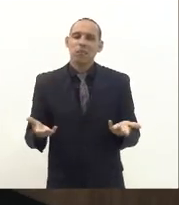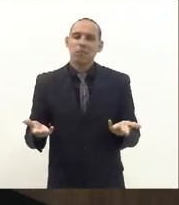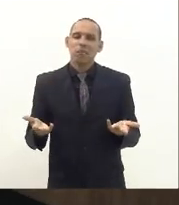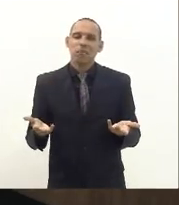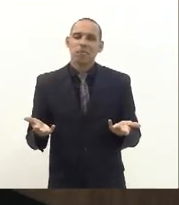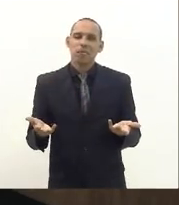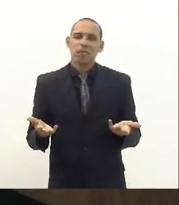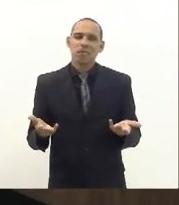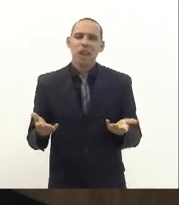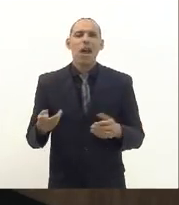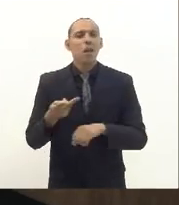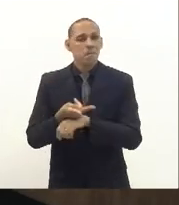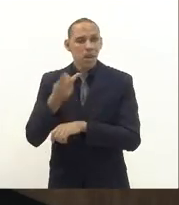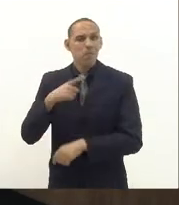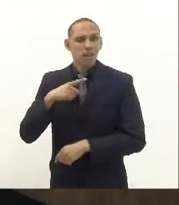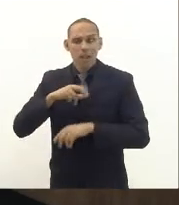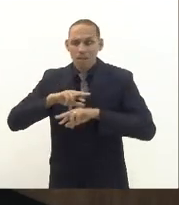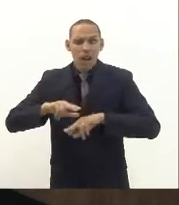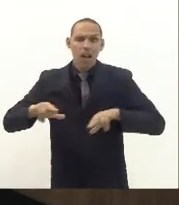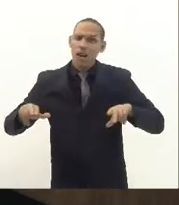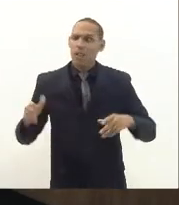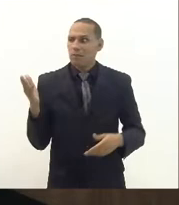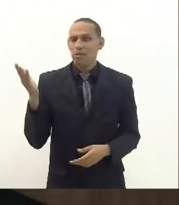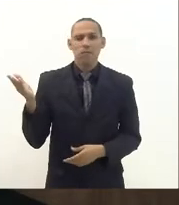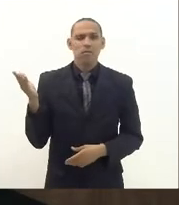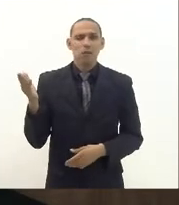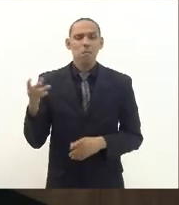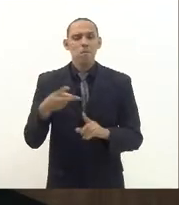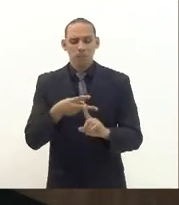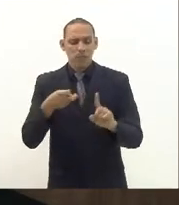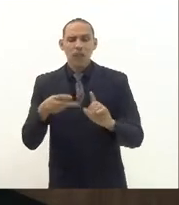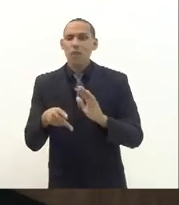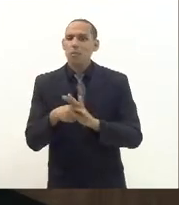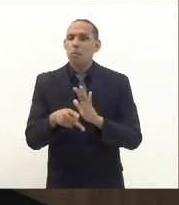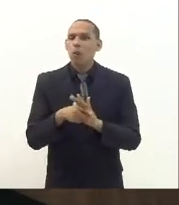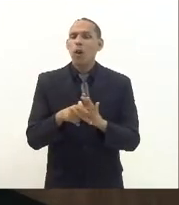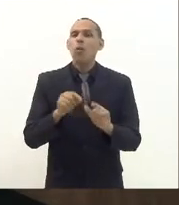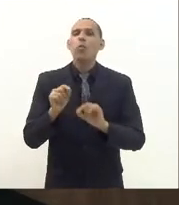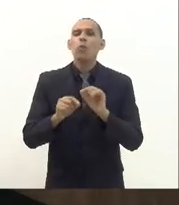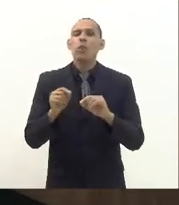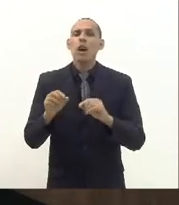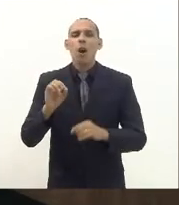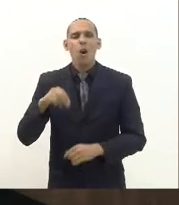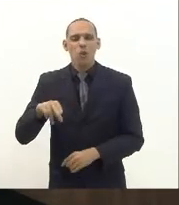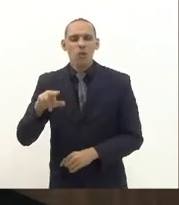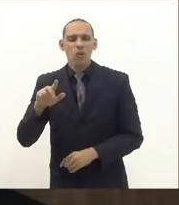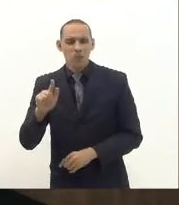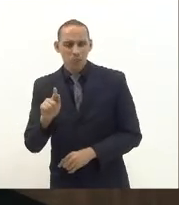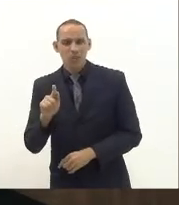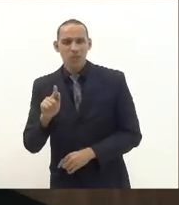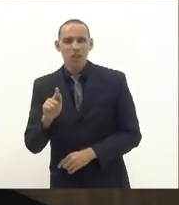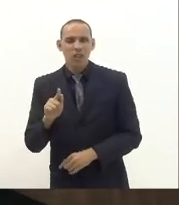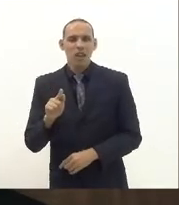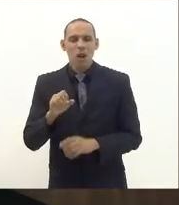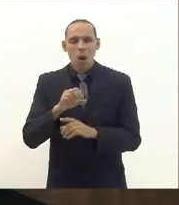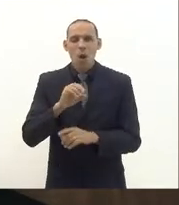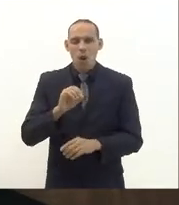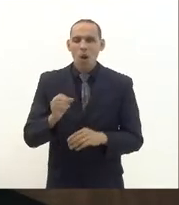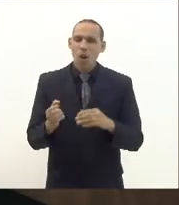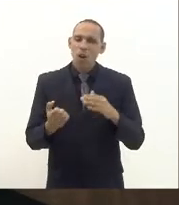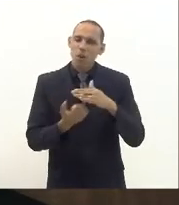extremamente premiada é bem verdade tem até mesmo o reconhecimento como organização social de interesse é